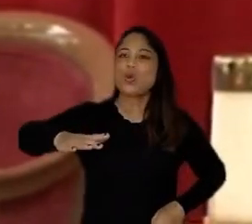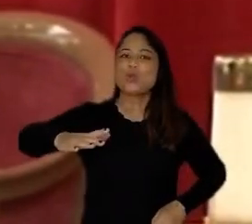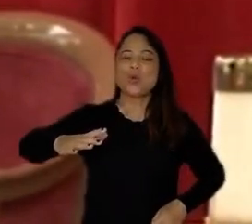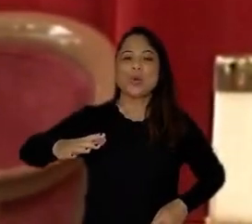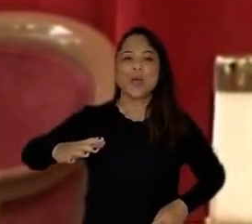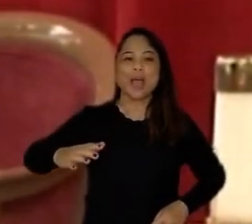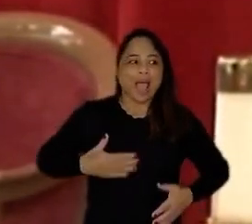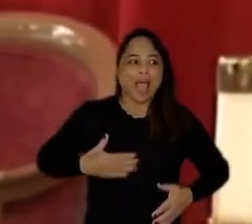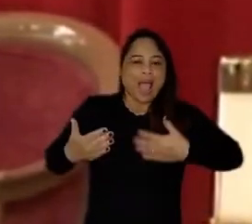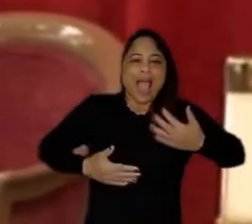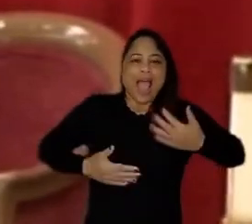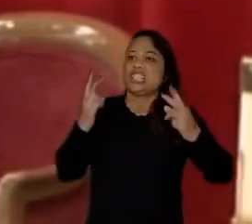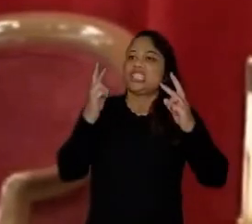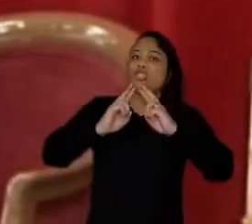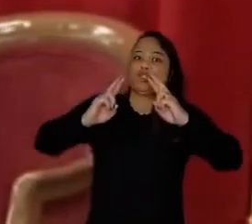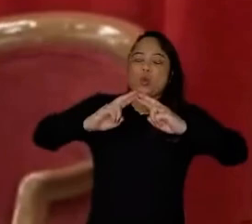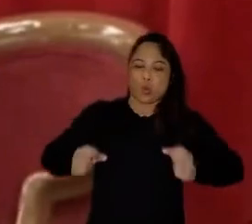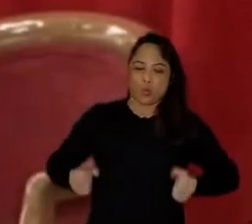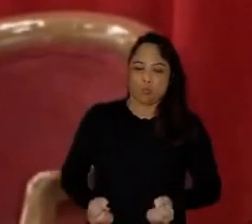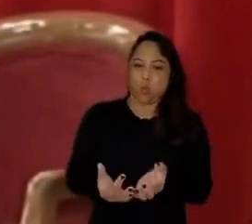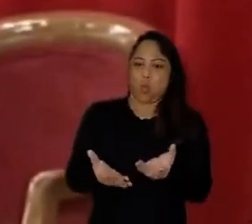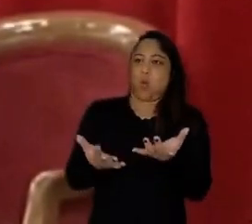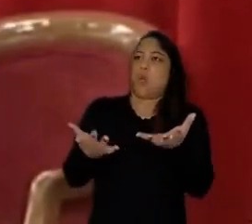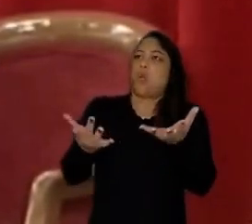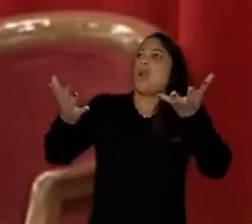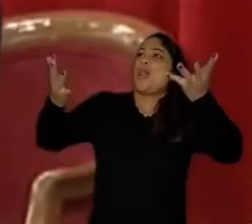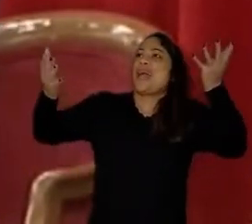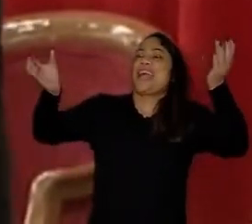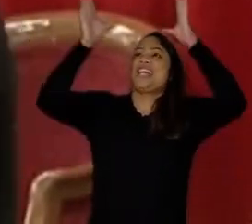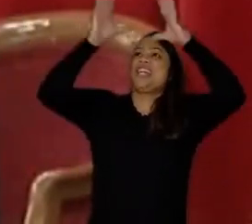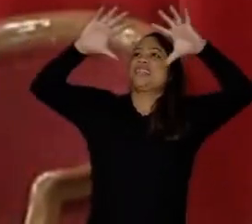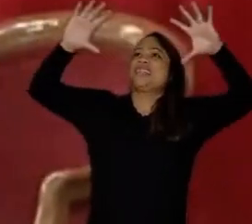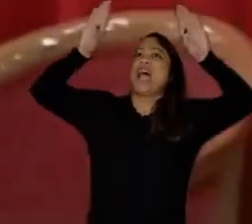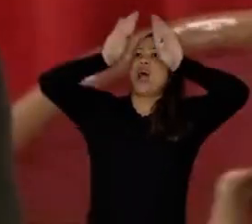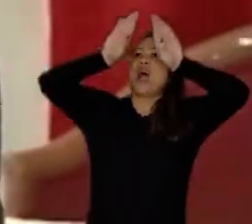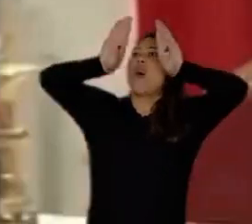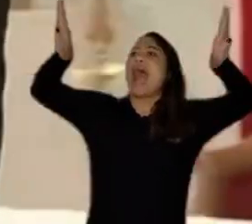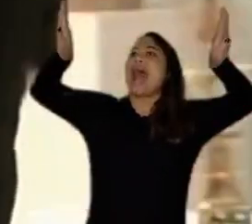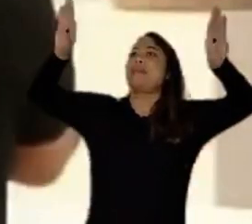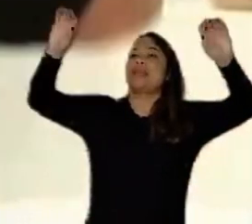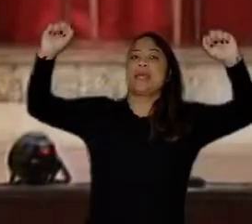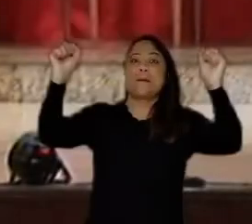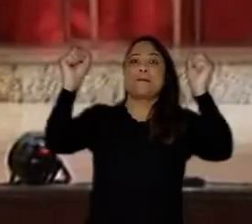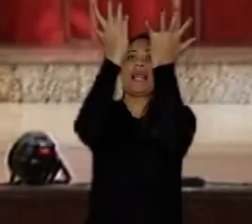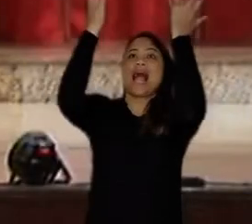a esperança que sobe para o céu, e o céu responde com milagre!